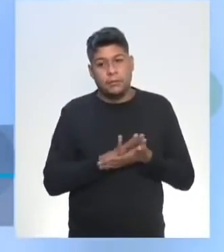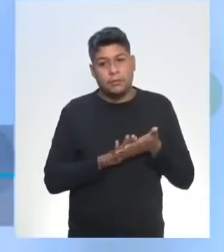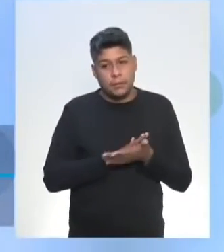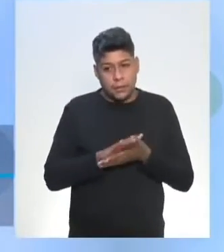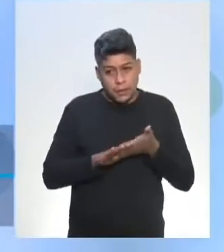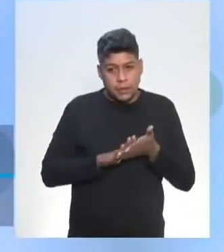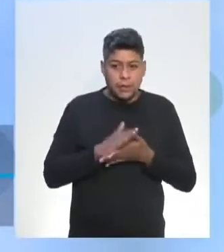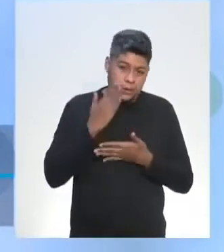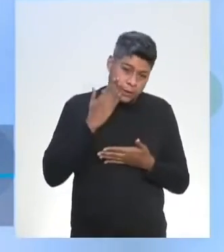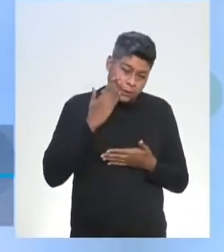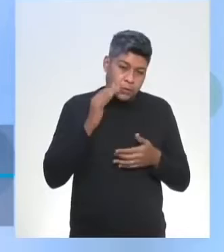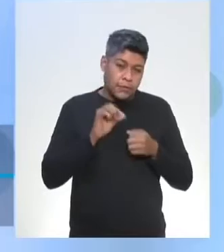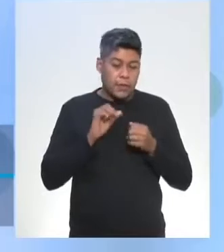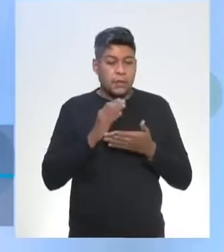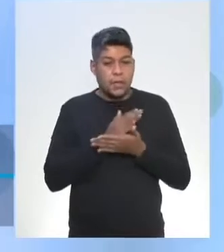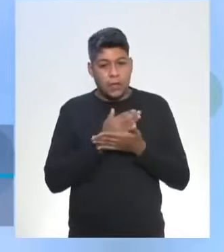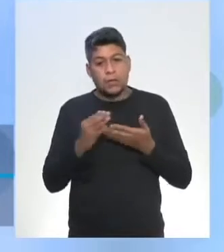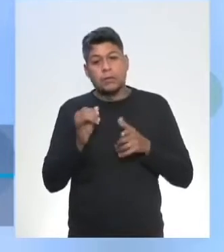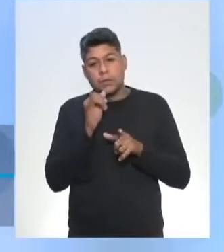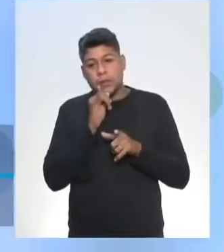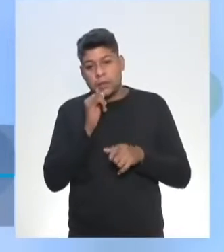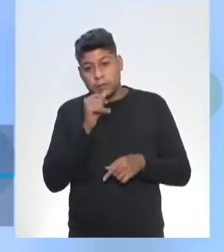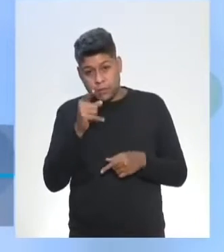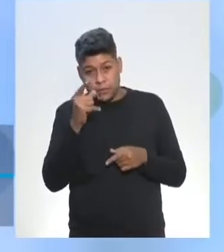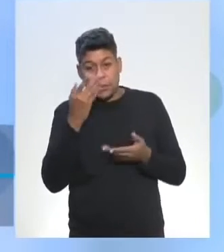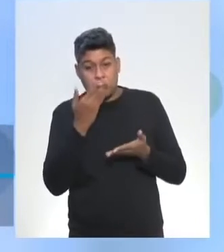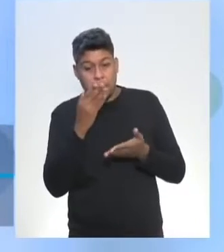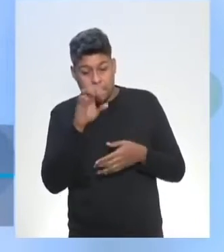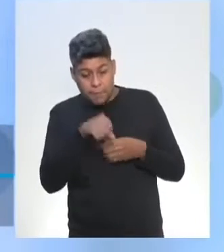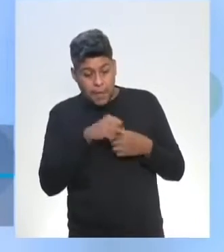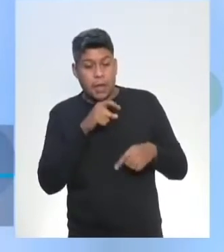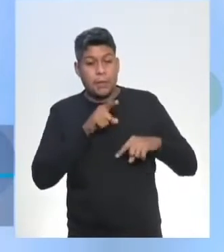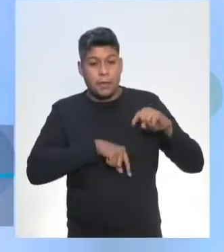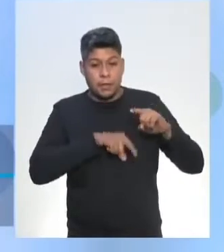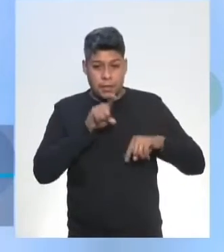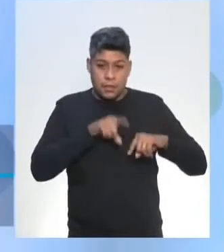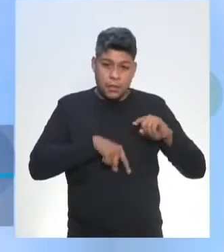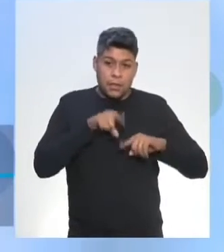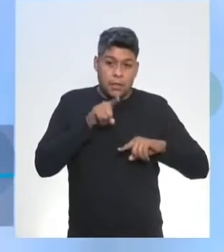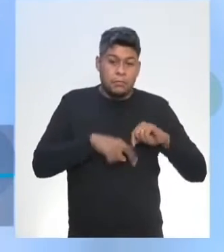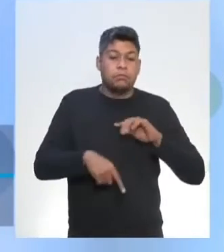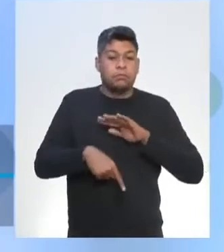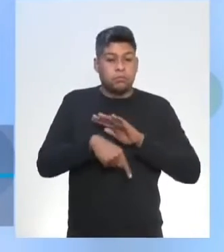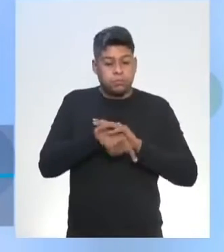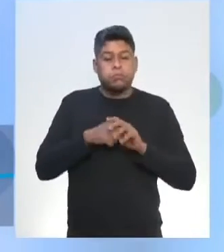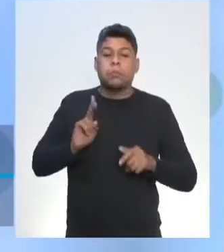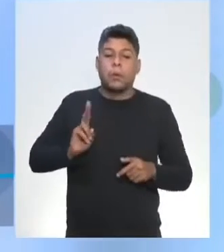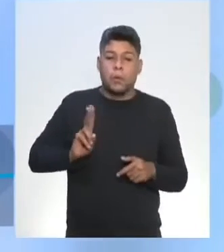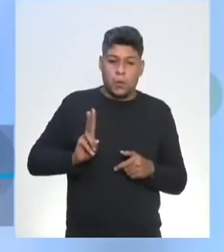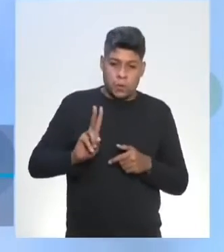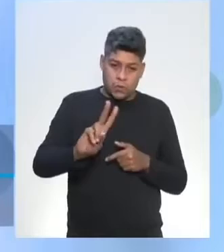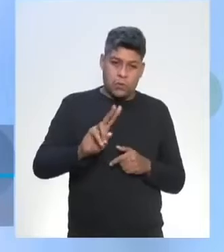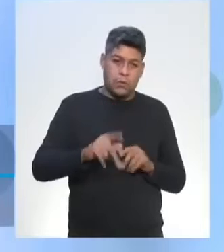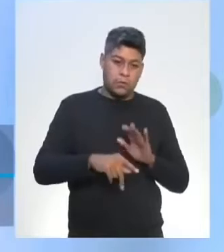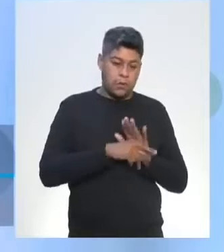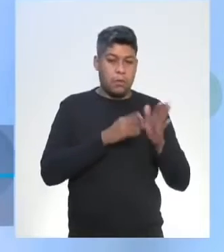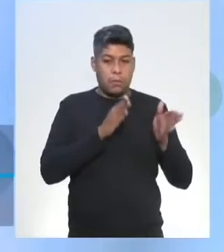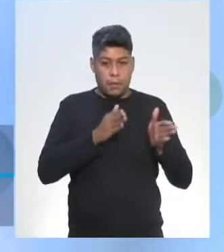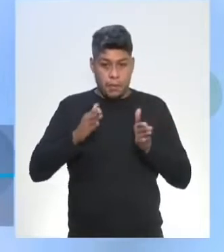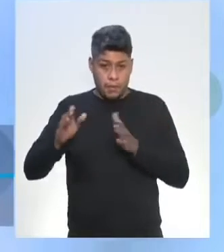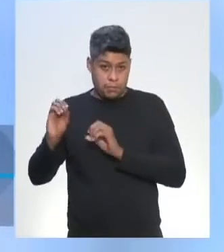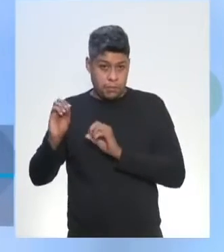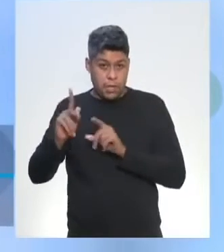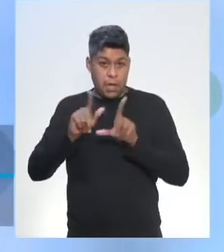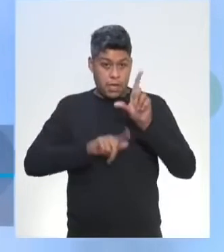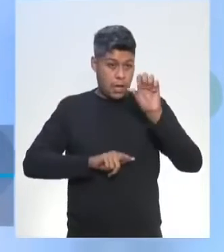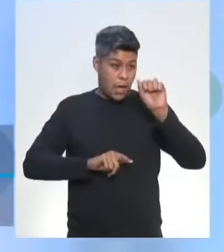dar sugestão o caminho faz alguns exemplificando E aí você pega o seu material né ah e continua das E aí